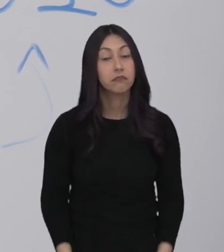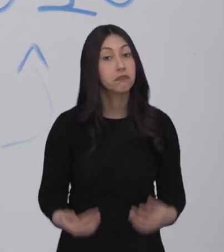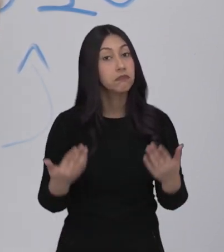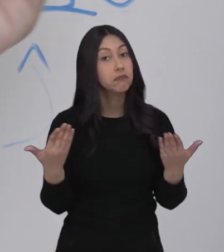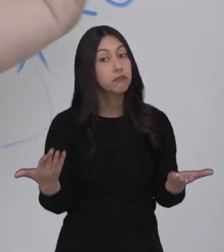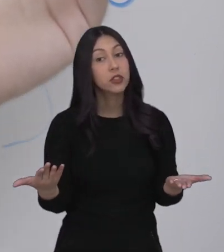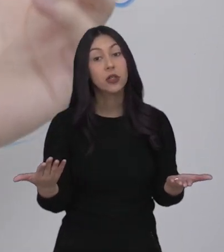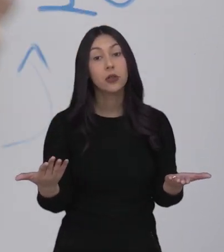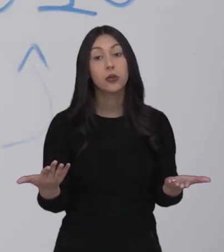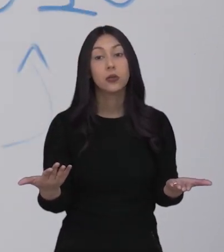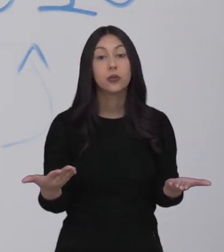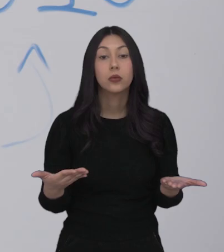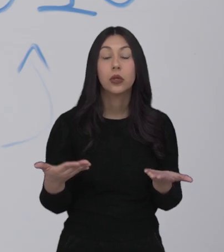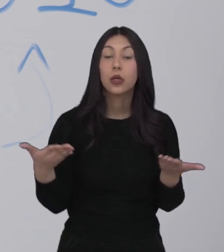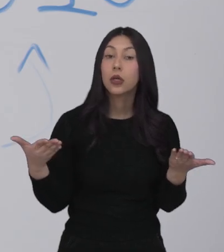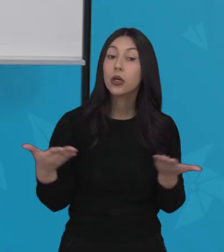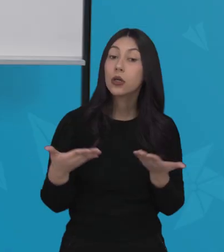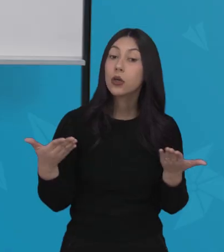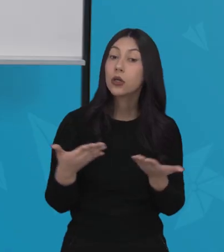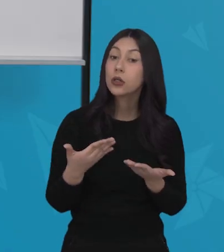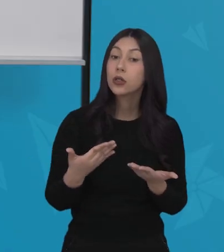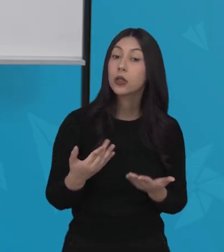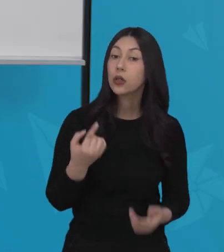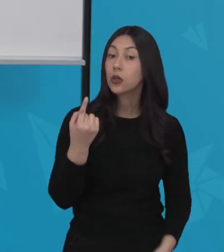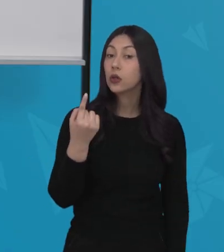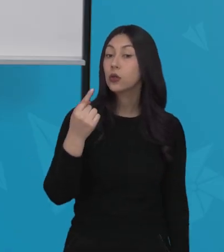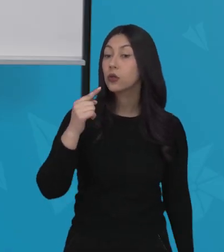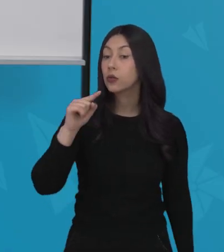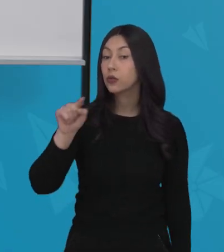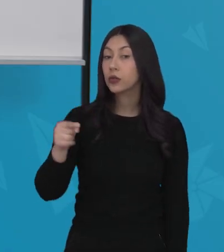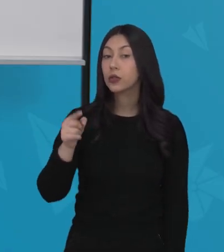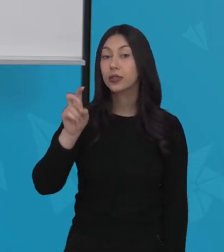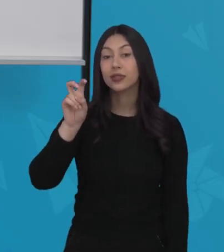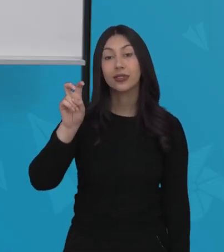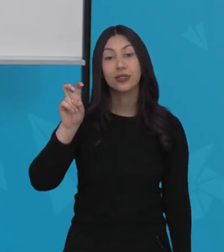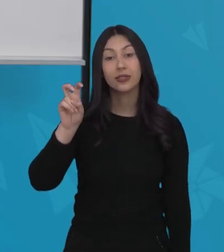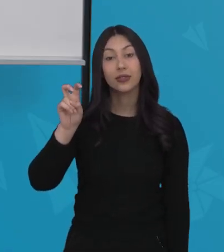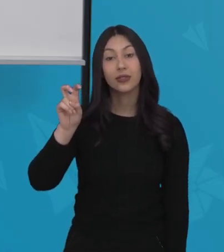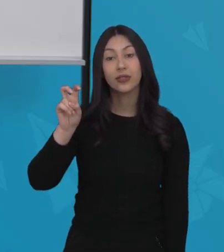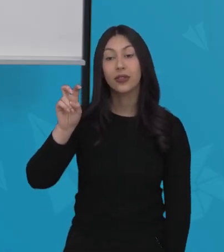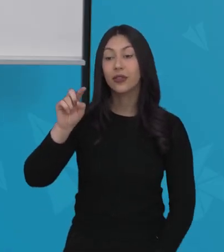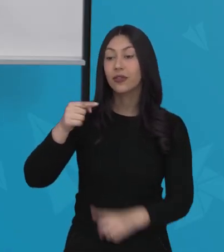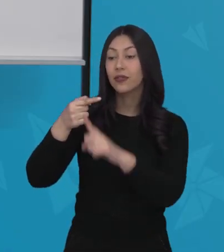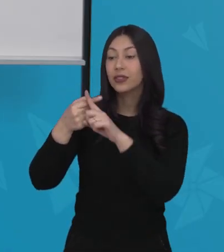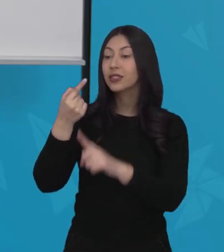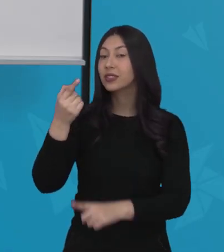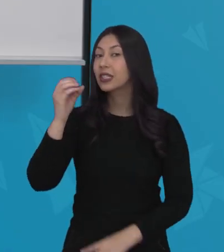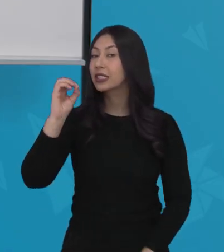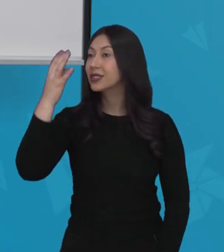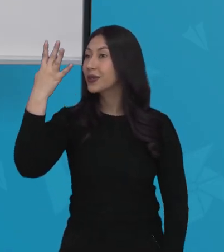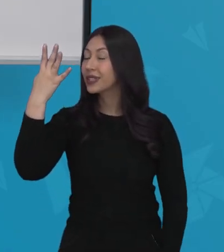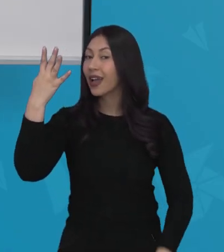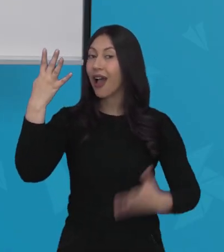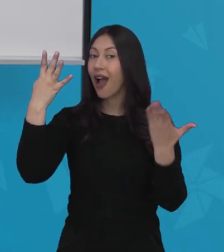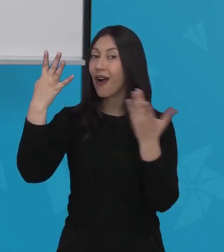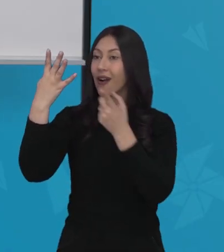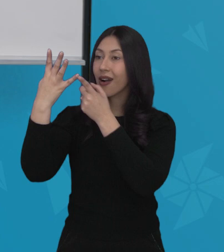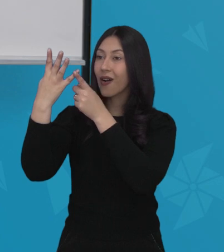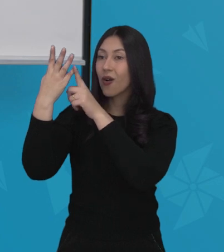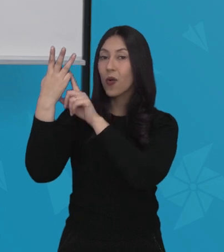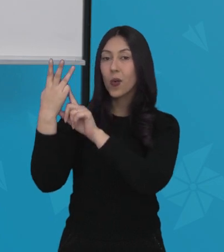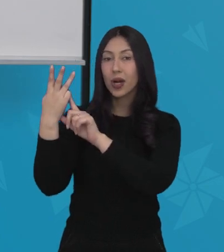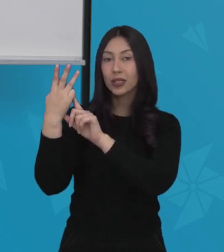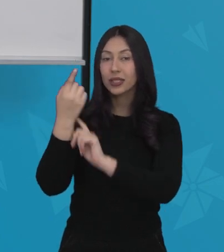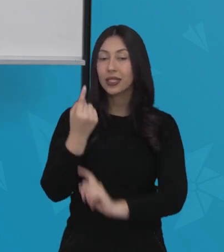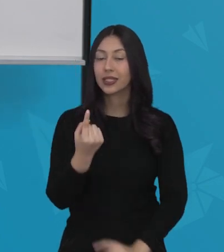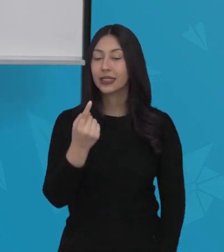Então a gente agora tem o nosso 1,5 vezes 10 à quarta na nossa base 3 aqui. No nosso